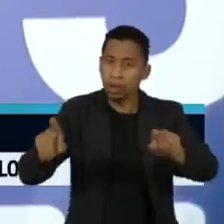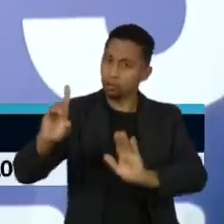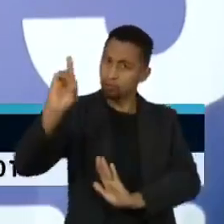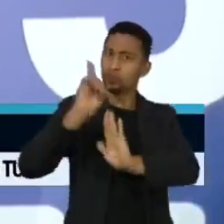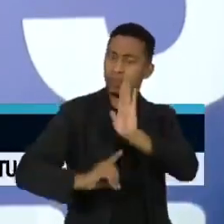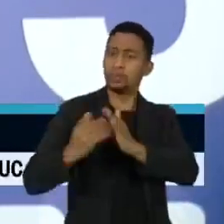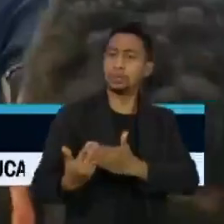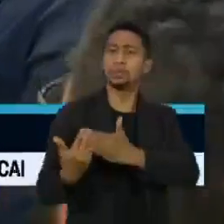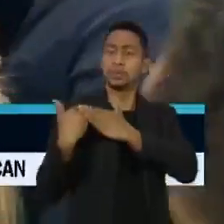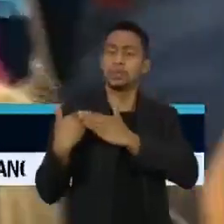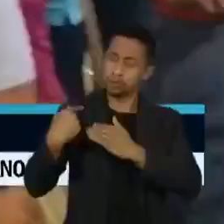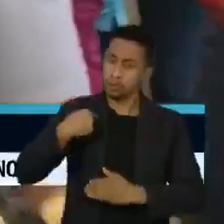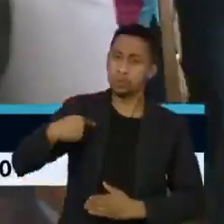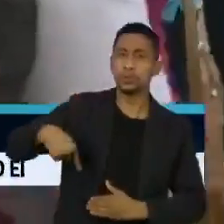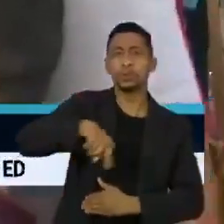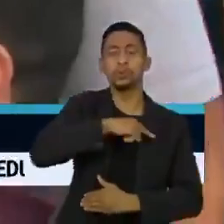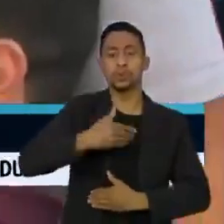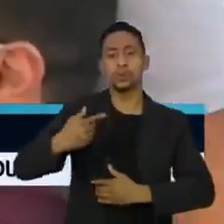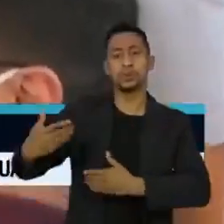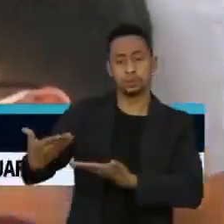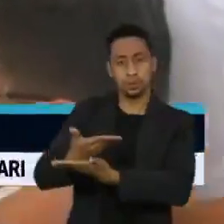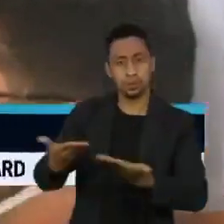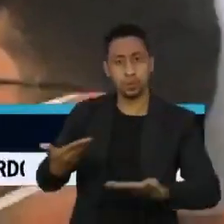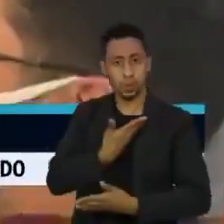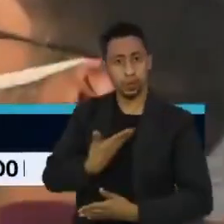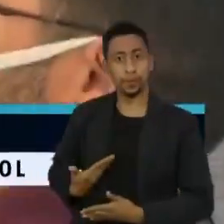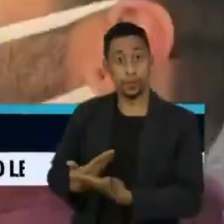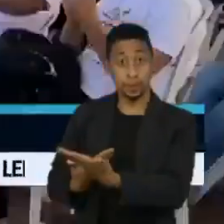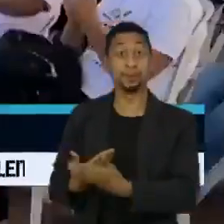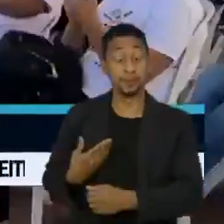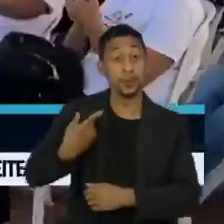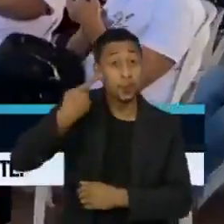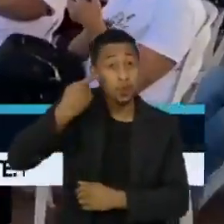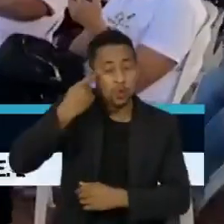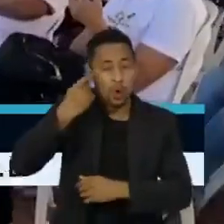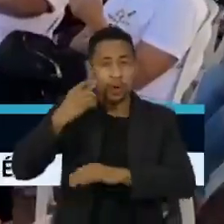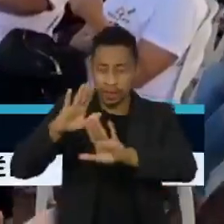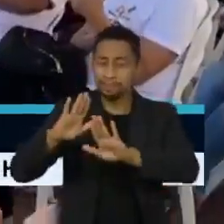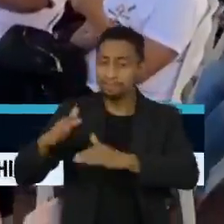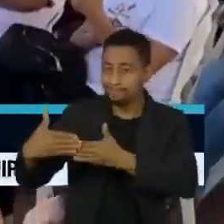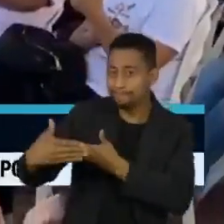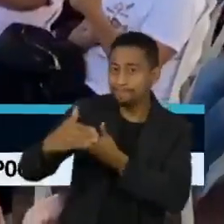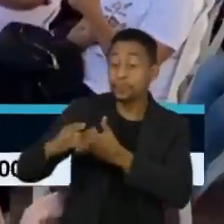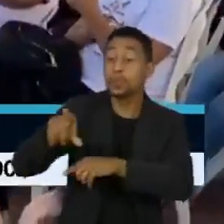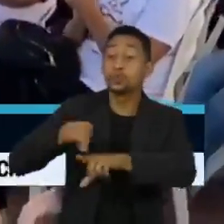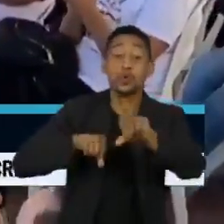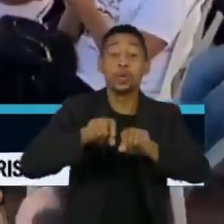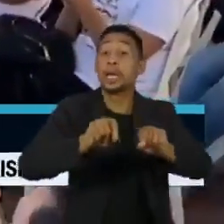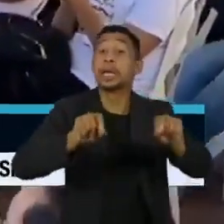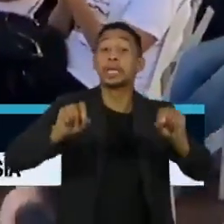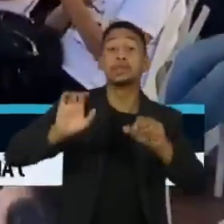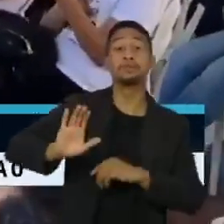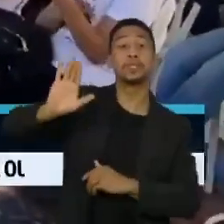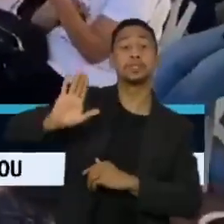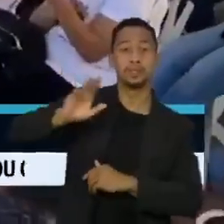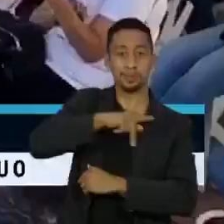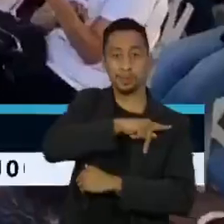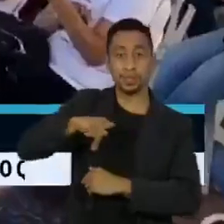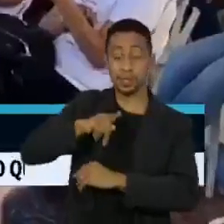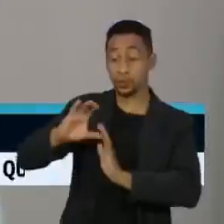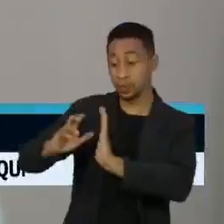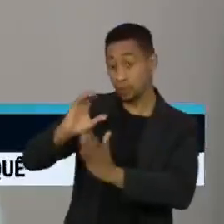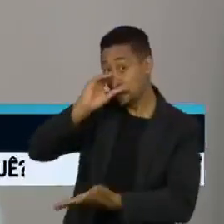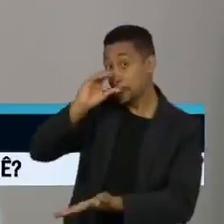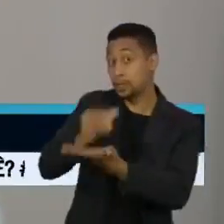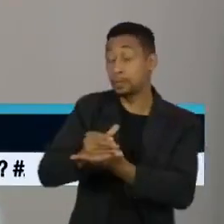e o dever de todos nós. Dória disputa as prévias tucanas para a escolha do candidato do partido a presidente da República no ano que